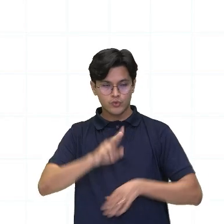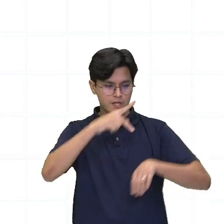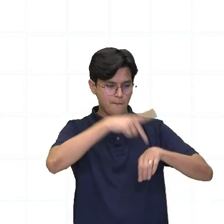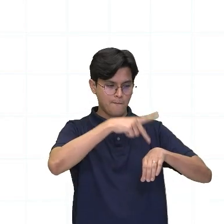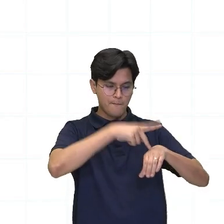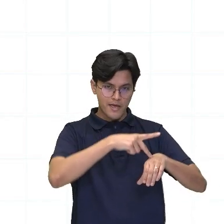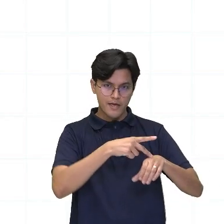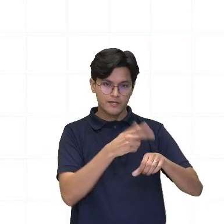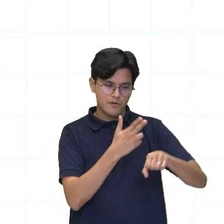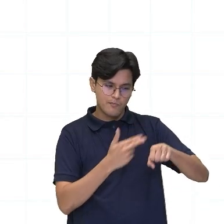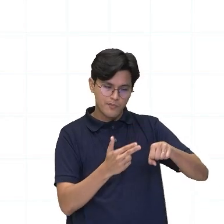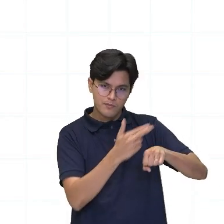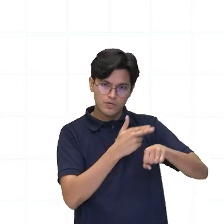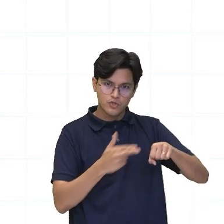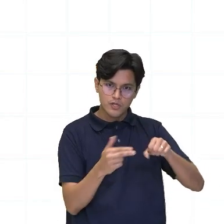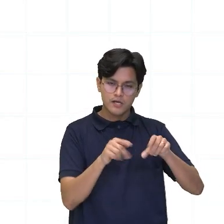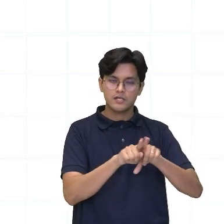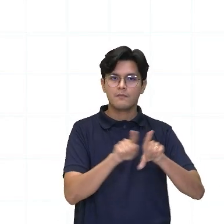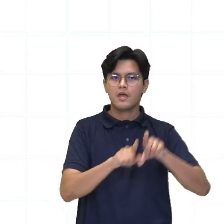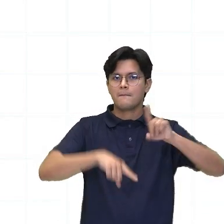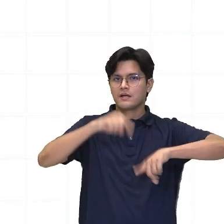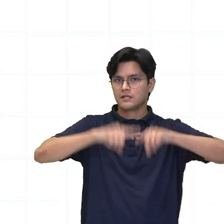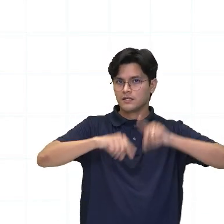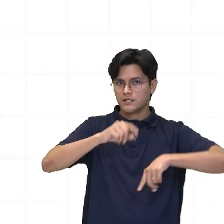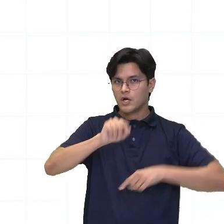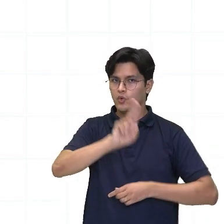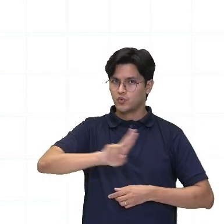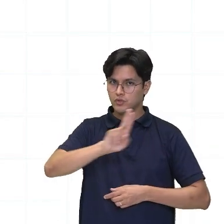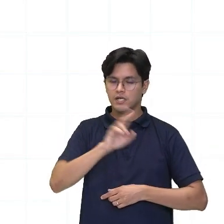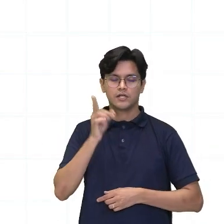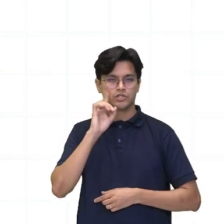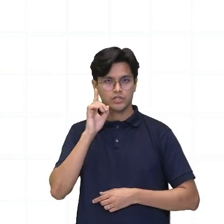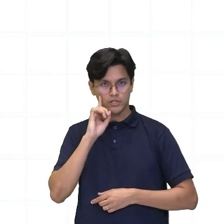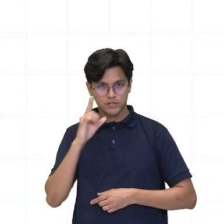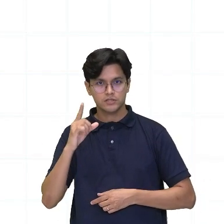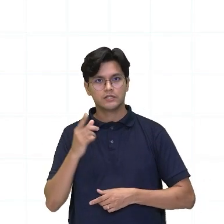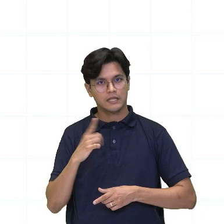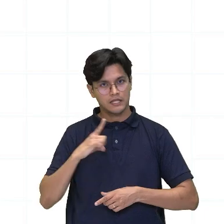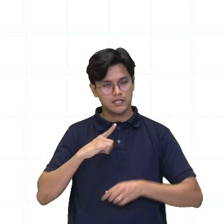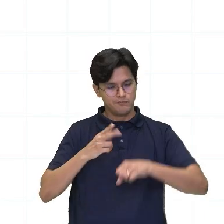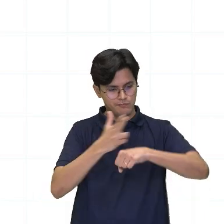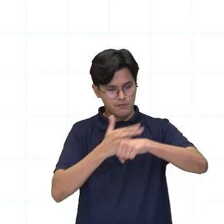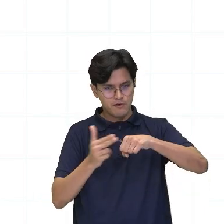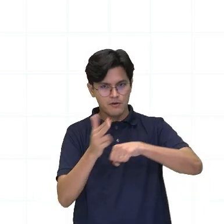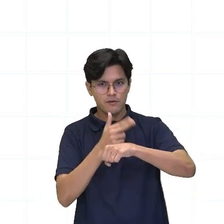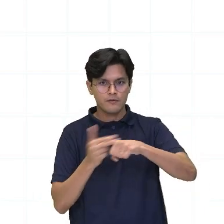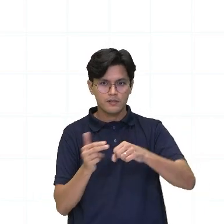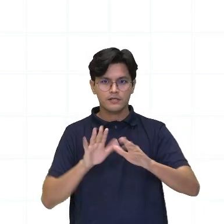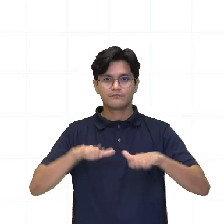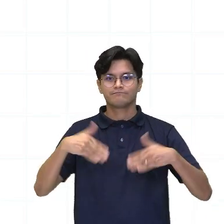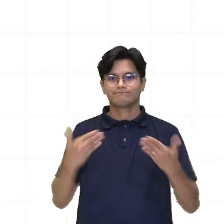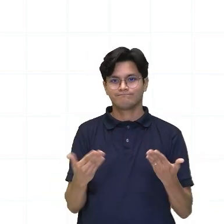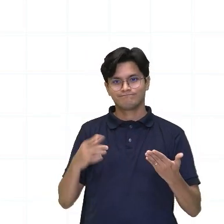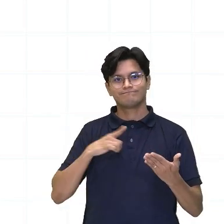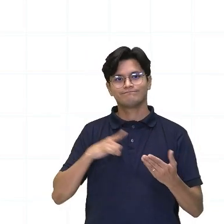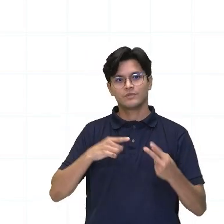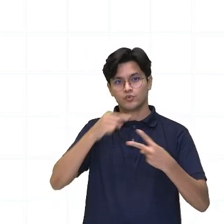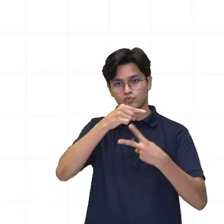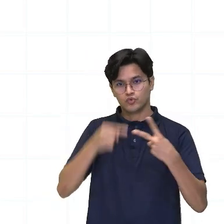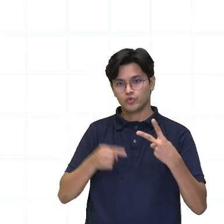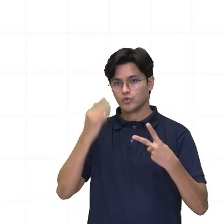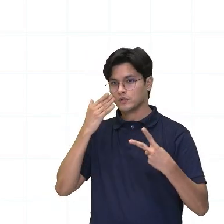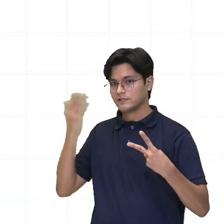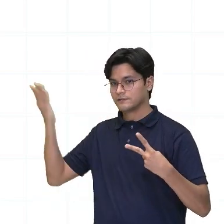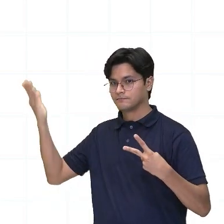em utensílios. Então, nós temos a pintura e nós temos a gravura rupestre, que só foram encontradas nesse